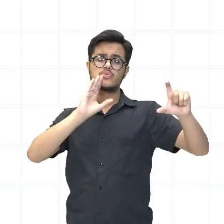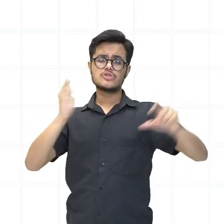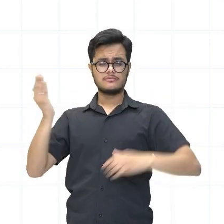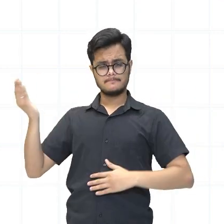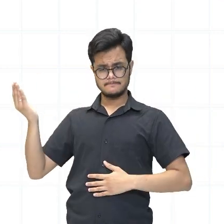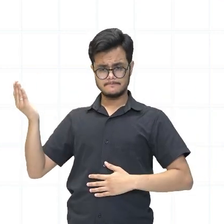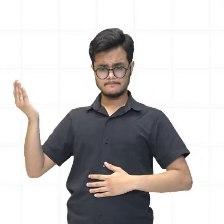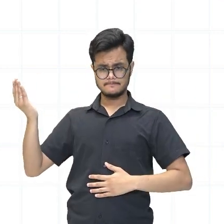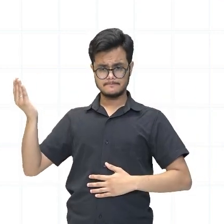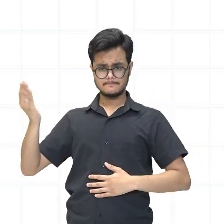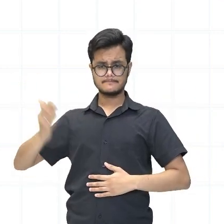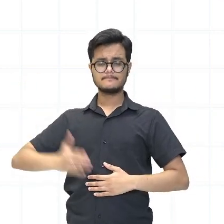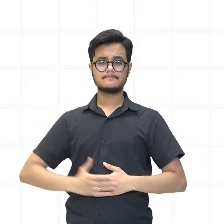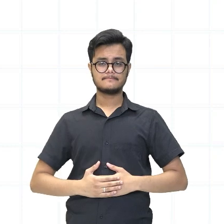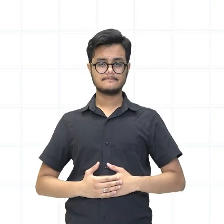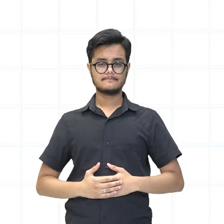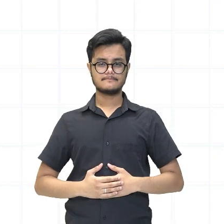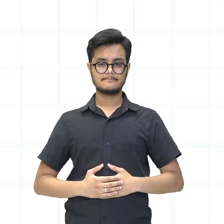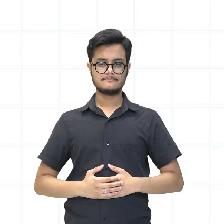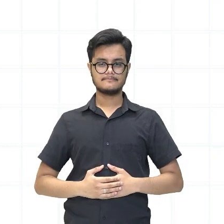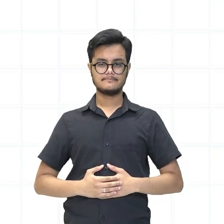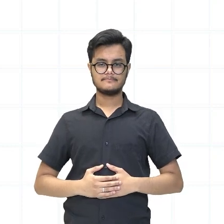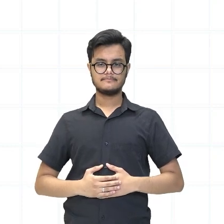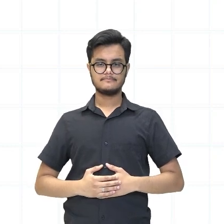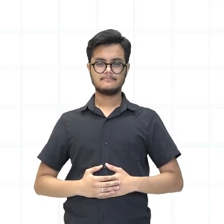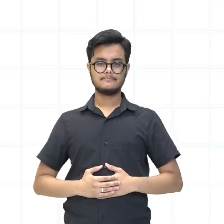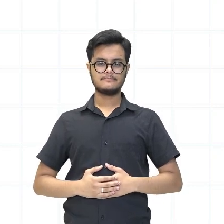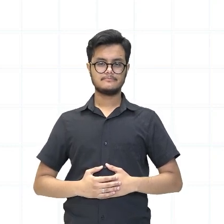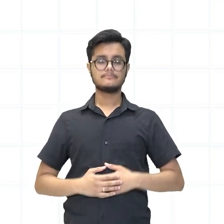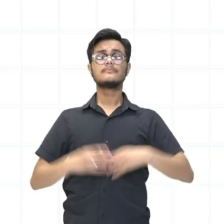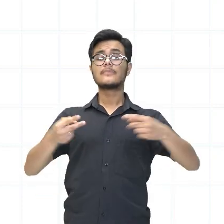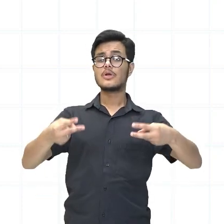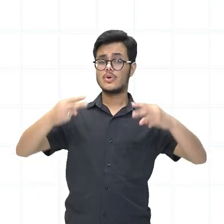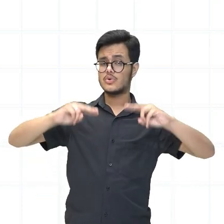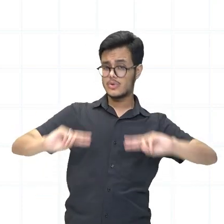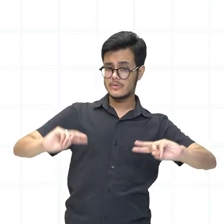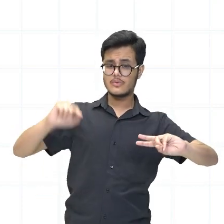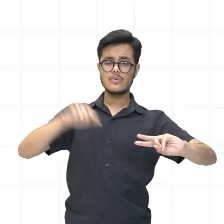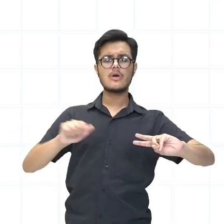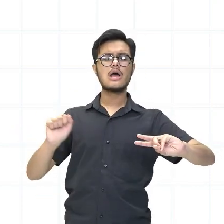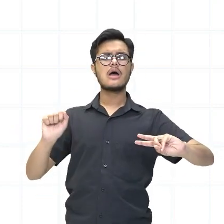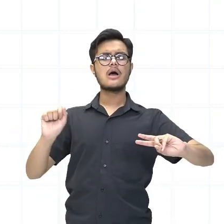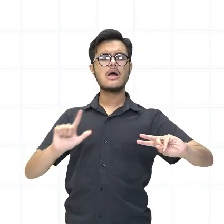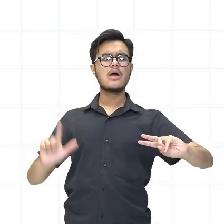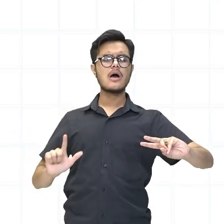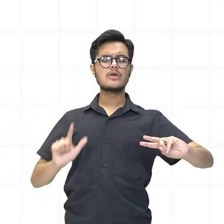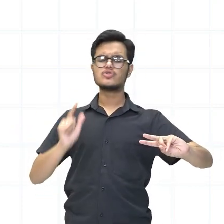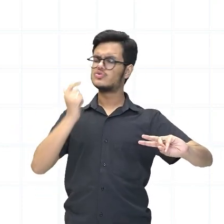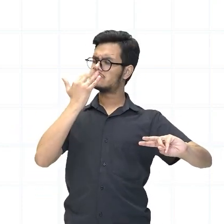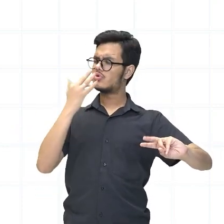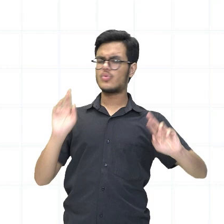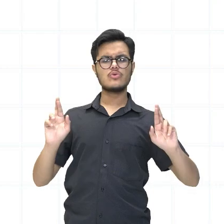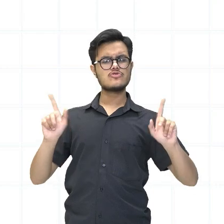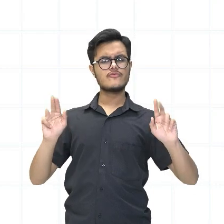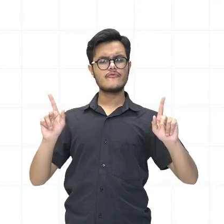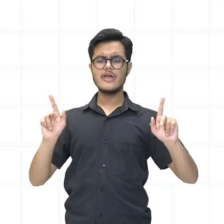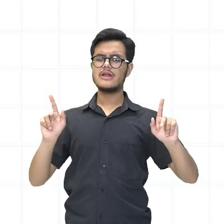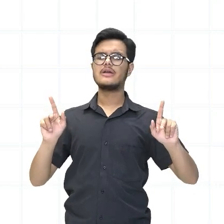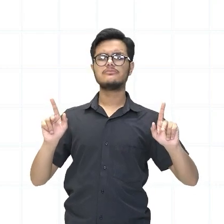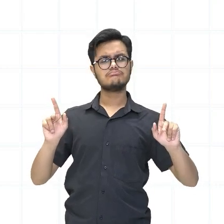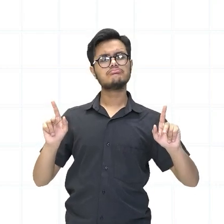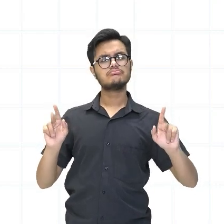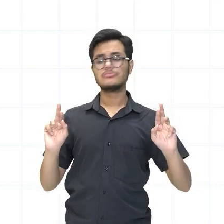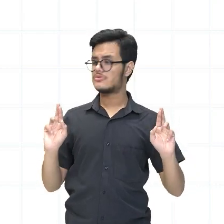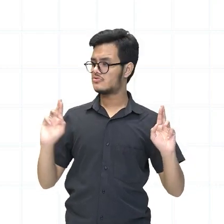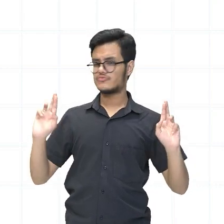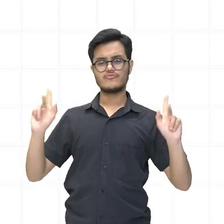é mais prejudicada por variações no clima. O subtítulo logo abaixo, uma cor diferente, certo? Uma cor